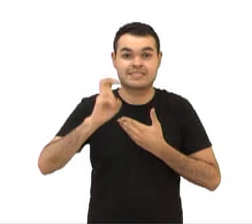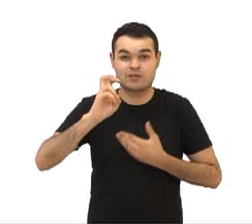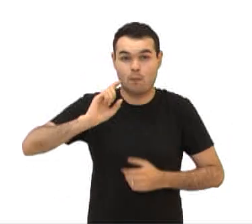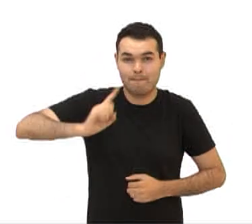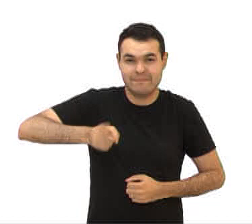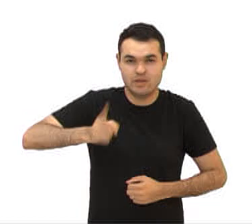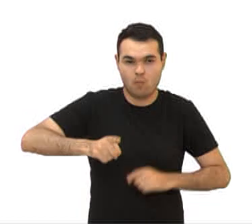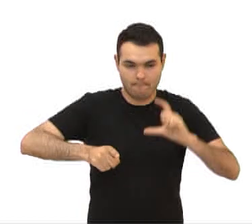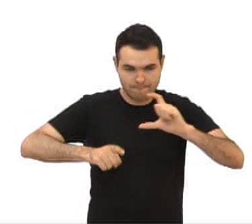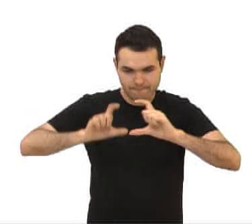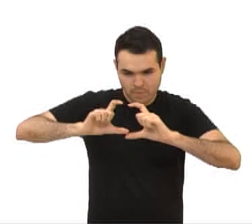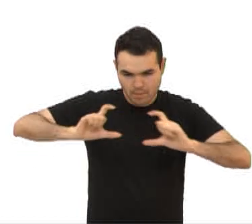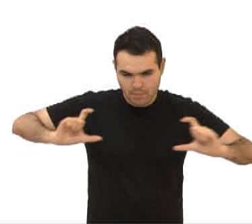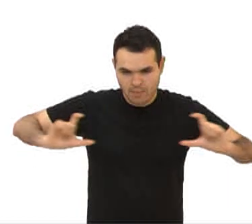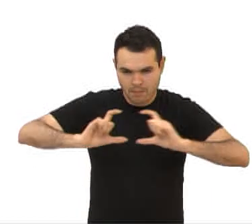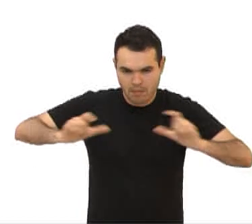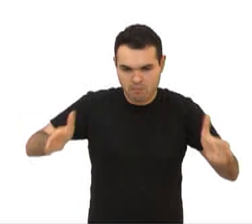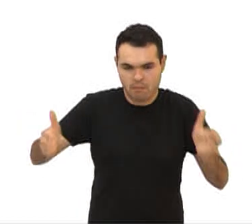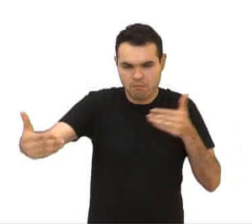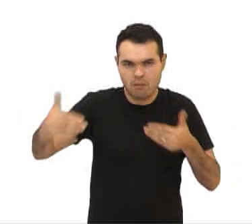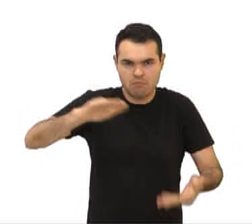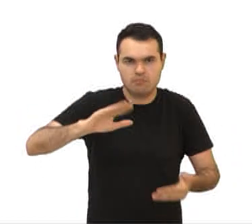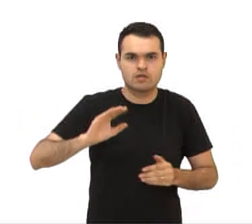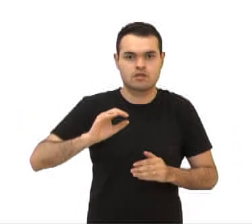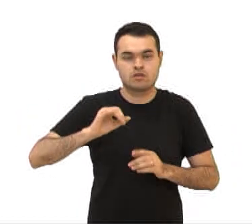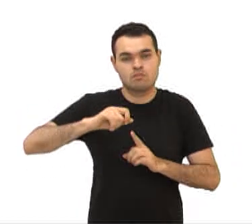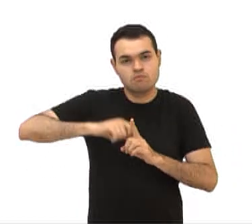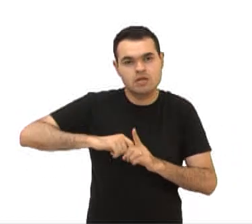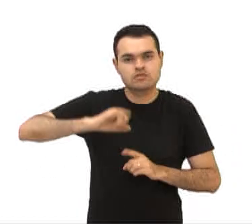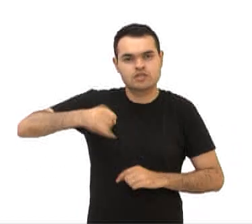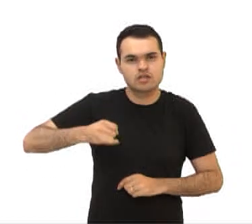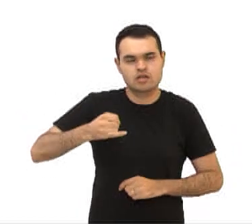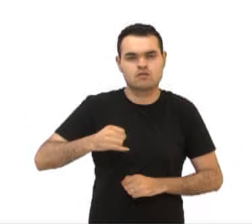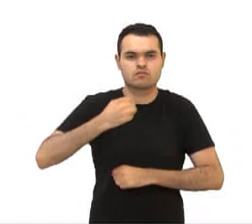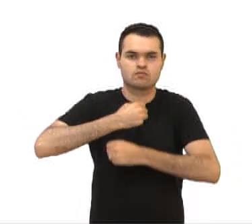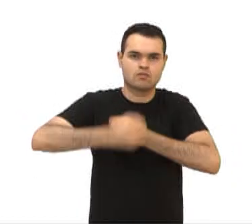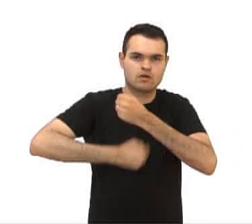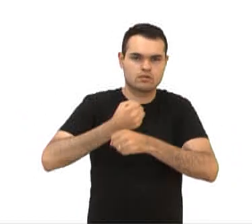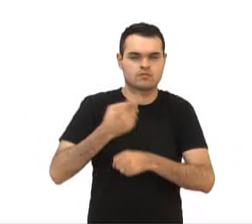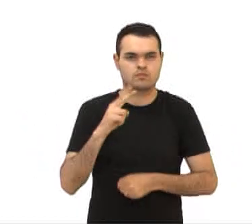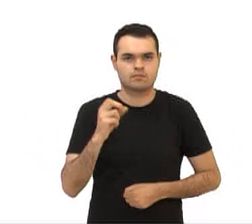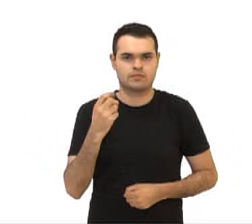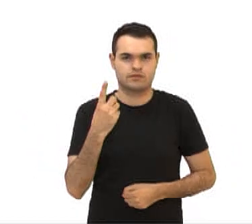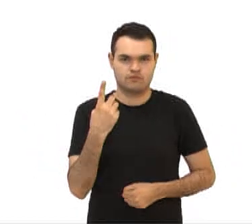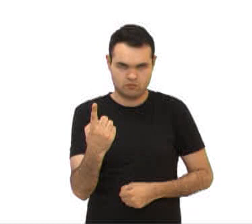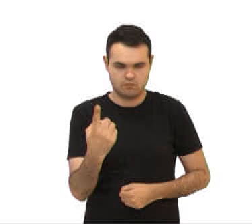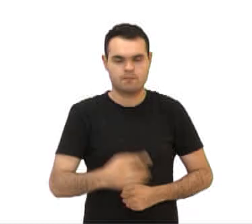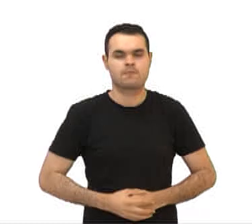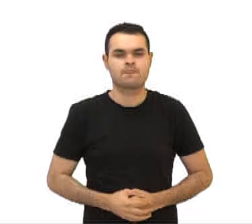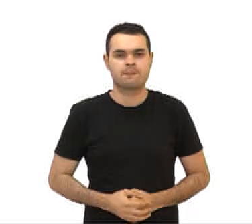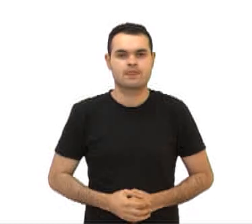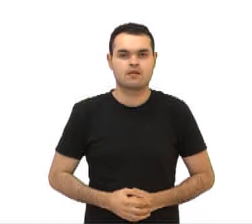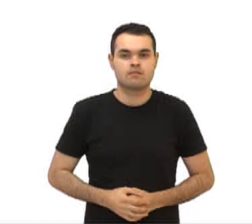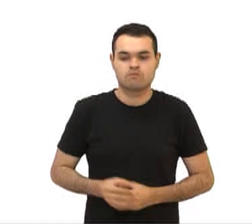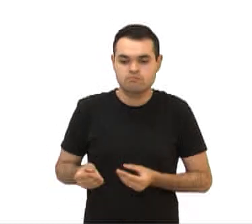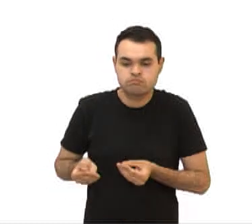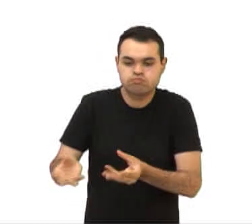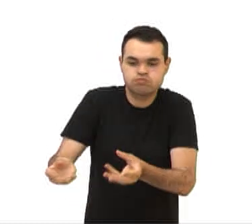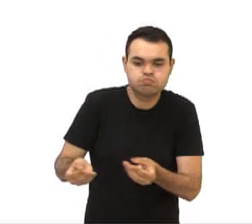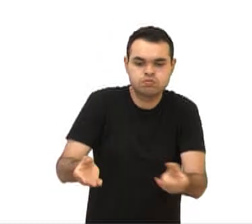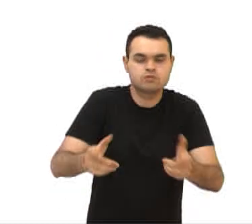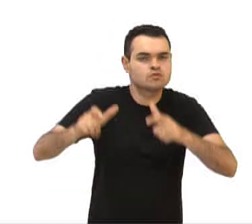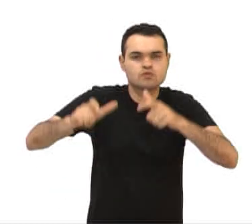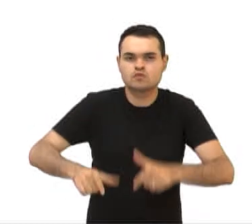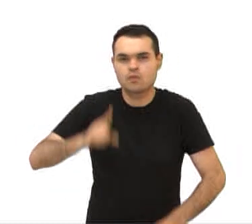clínicos sejam finalizados em janeiro de 2021. De acordo com a Fundação, o uso do soro ocorrerá apenas em ambiente hospitalar